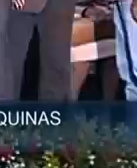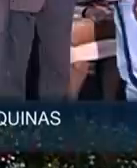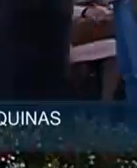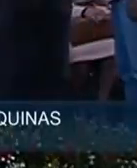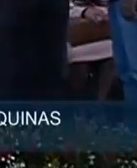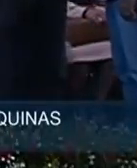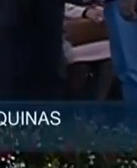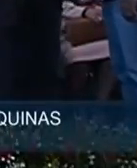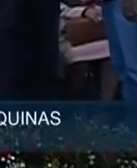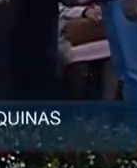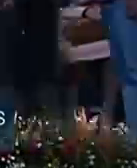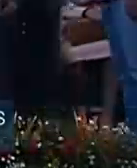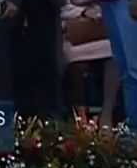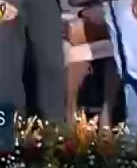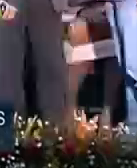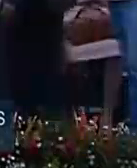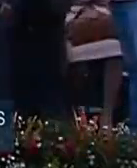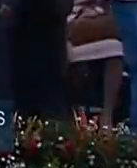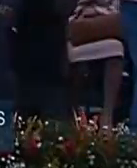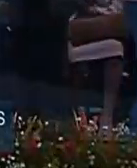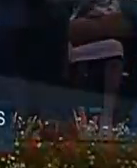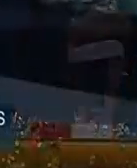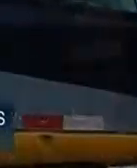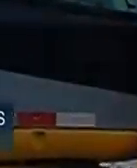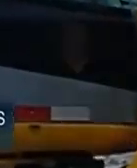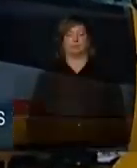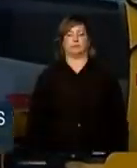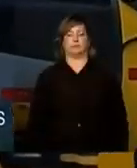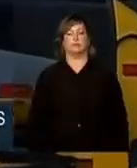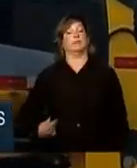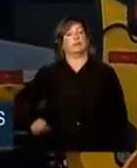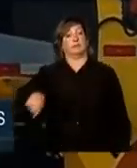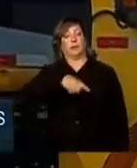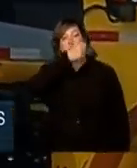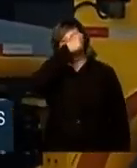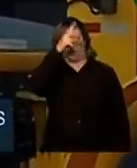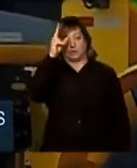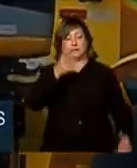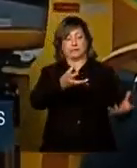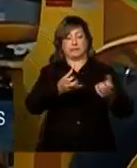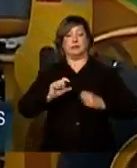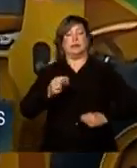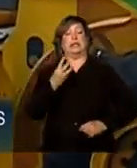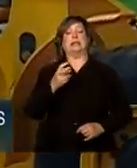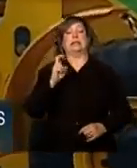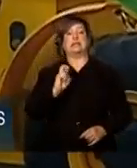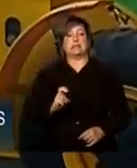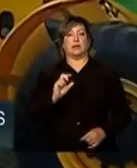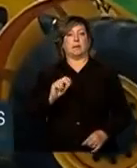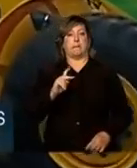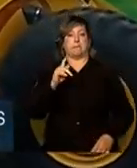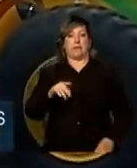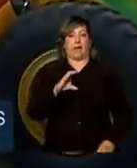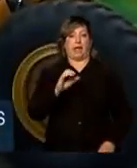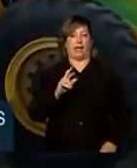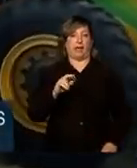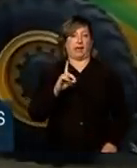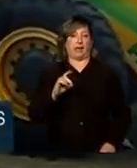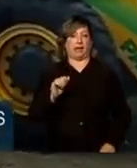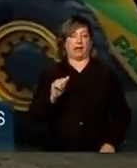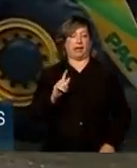Foram os municípios contemplados com as chaves das 35 pás carregadeiras e 5 motoniveladoras.